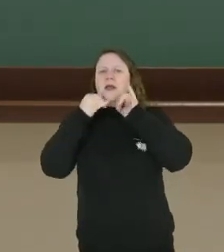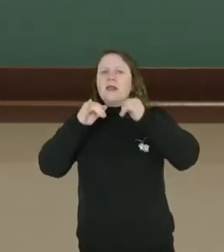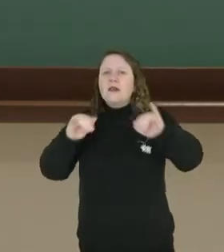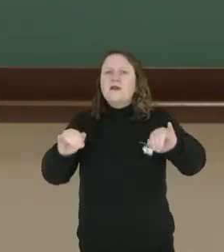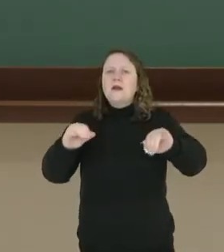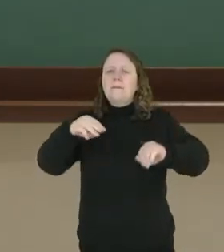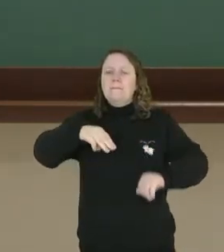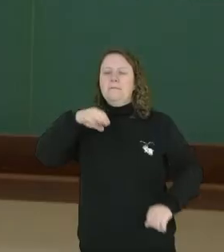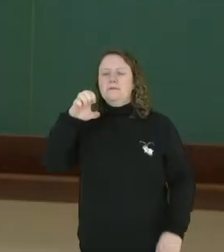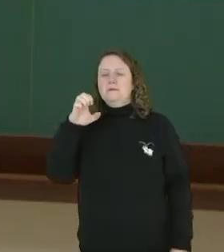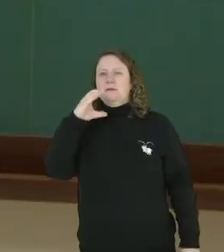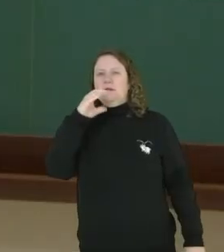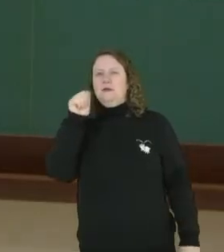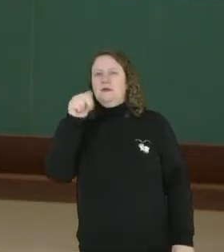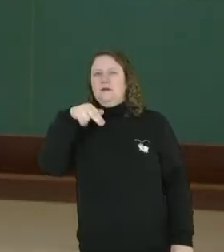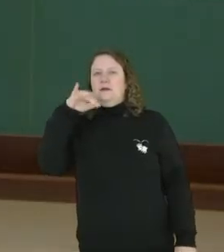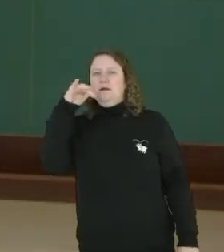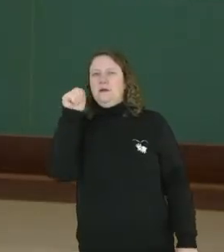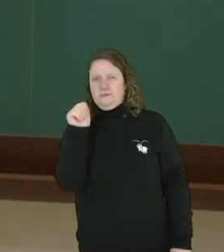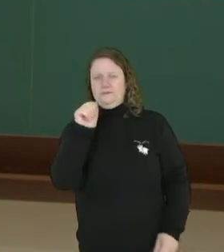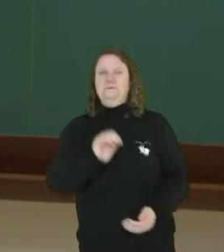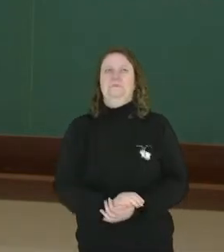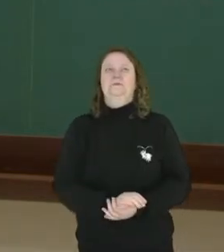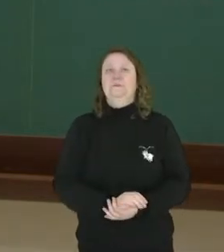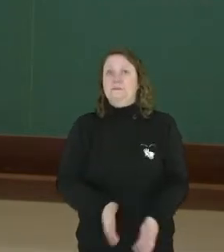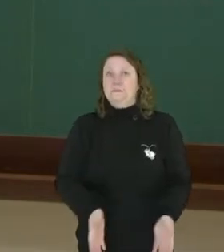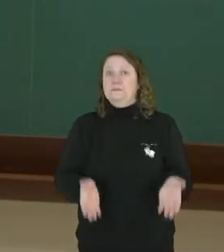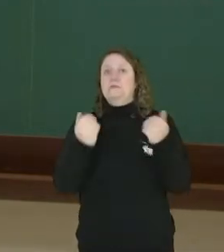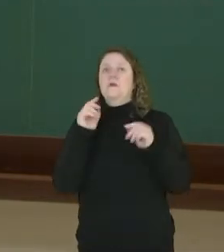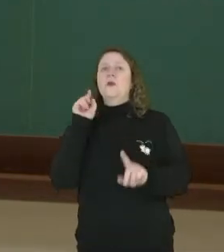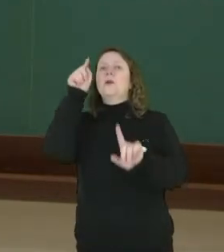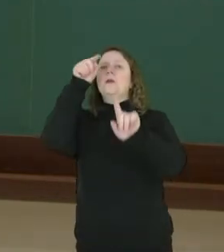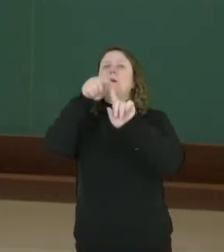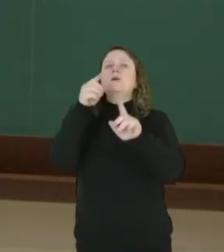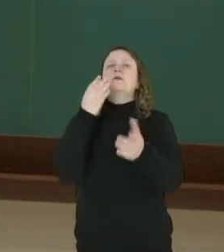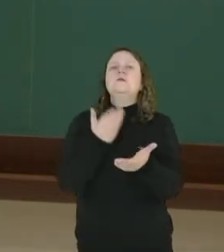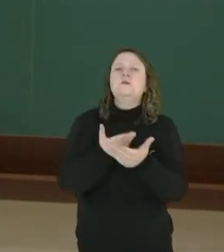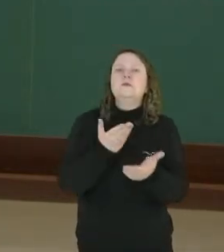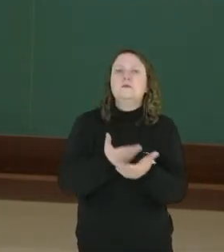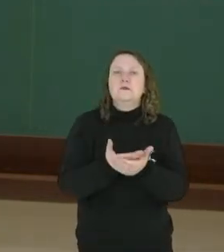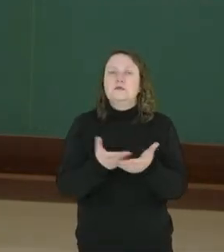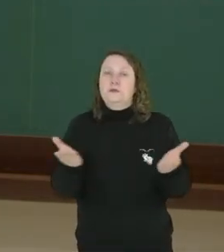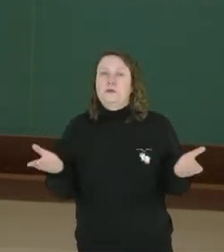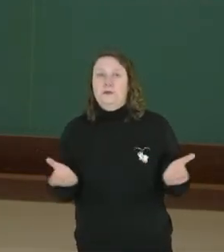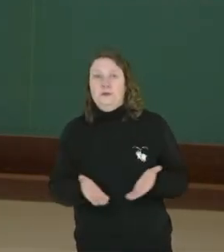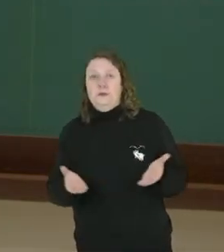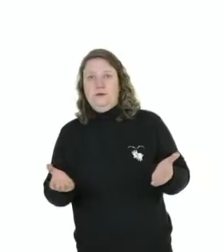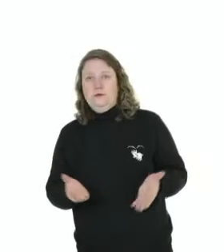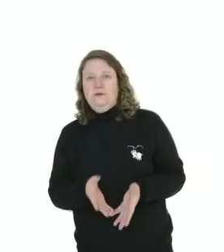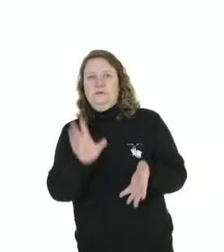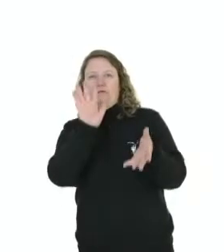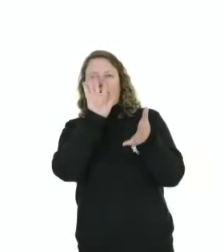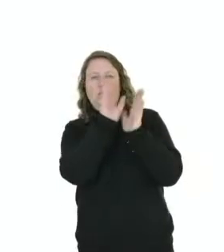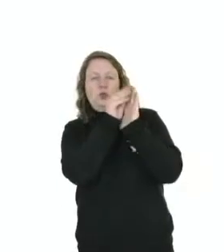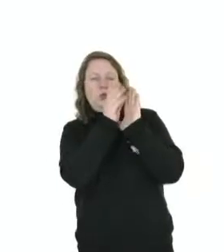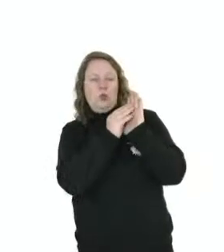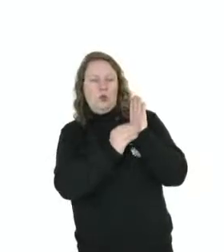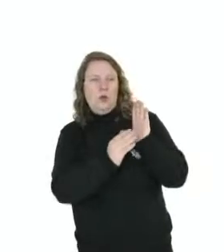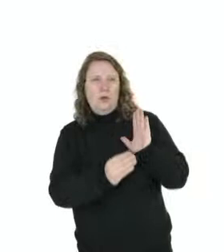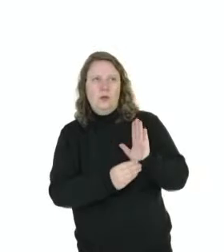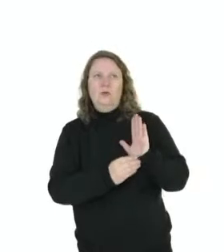mecânica. Vamos lá comigo, queridos. Bem, qual é o nosso objetivo desta aula? Retomar os conceitos de energia